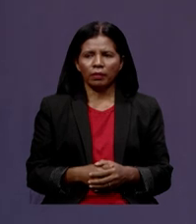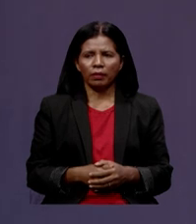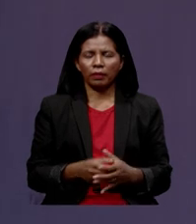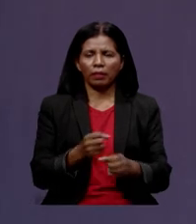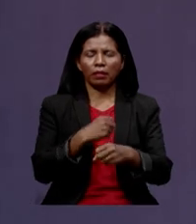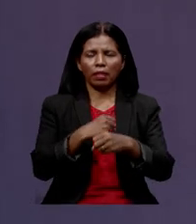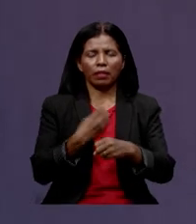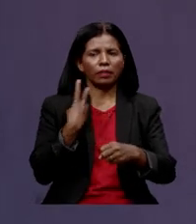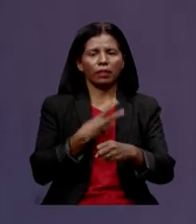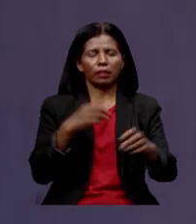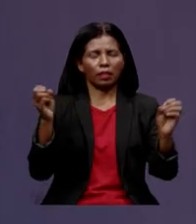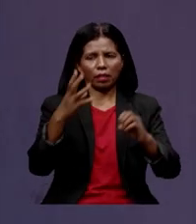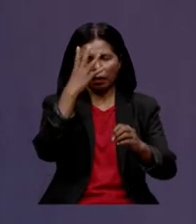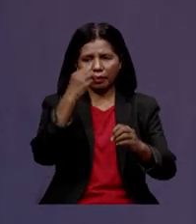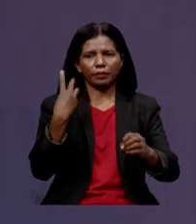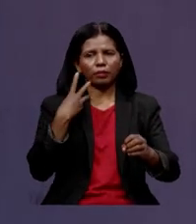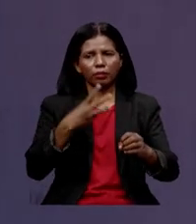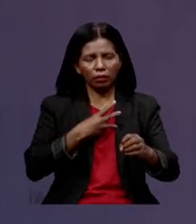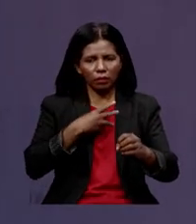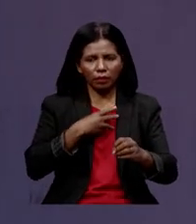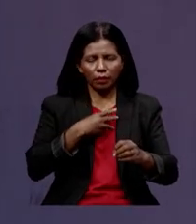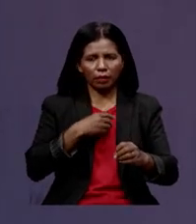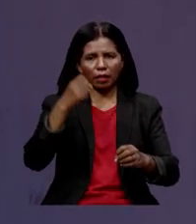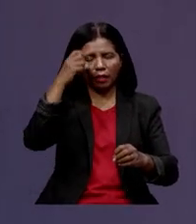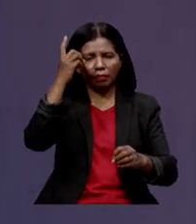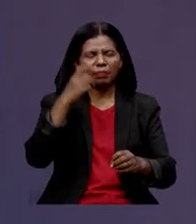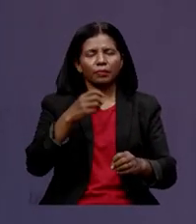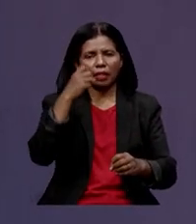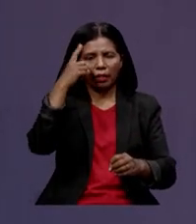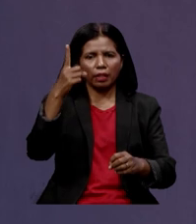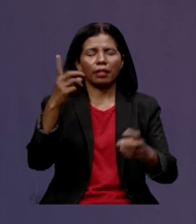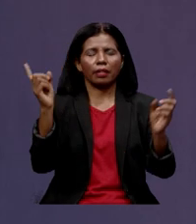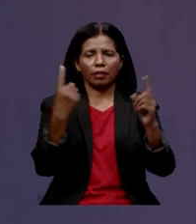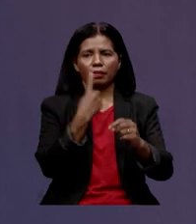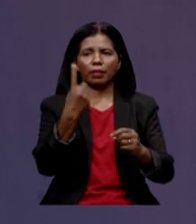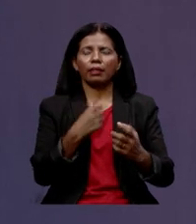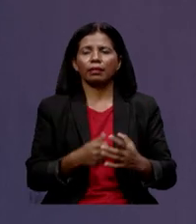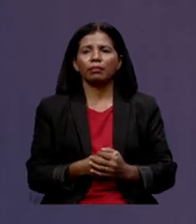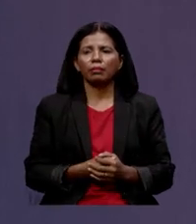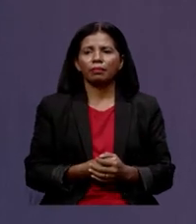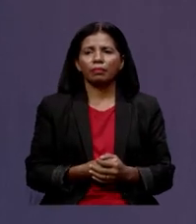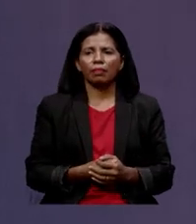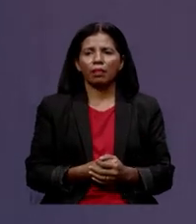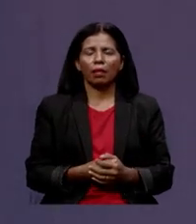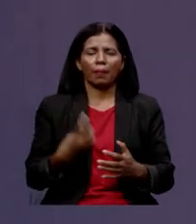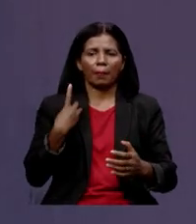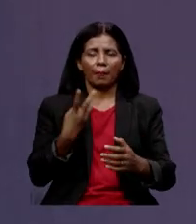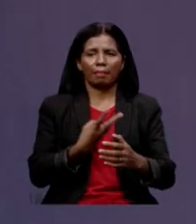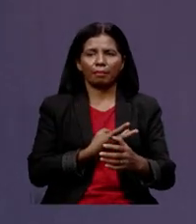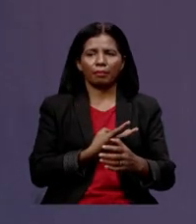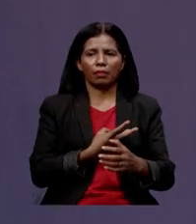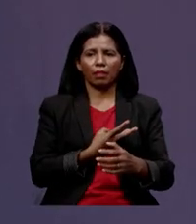Haluita Latoba, a nessa Itaderli, e Itavele, né, média e NB, mas que tempo